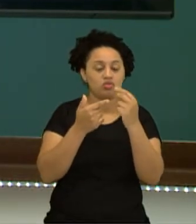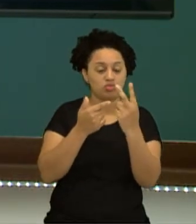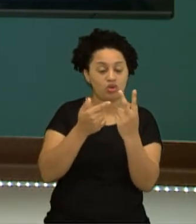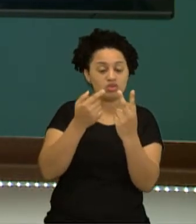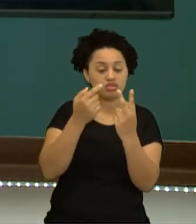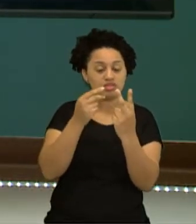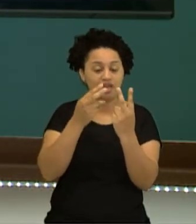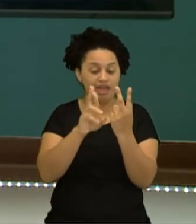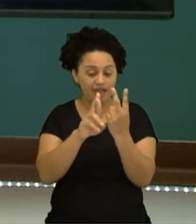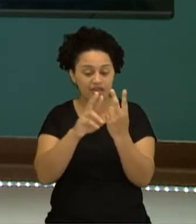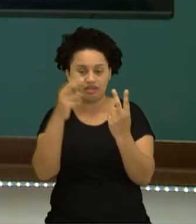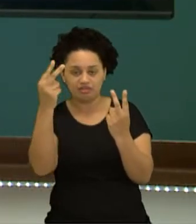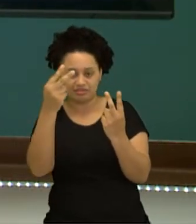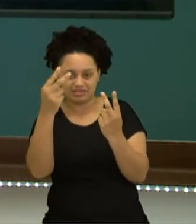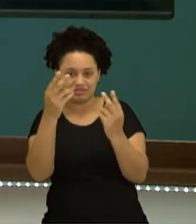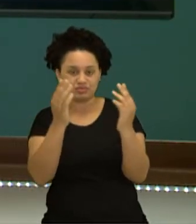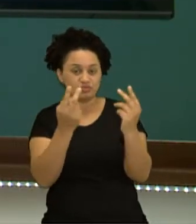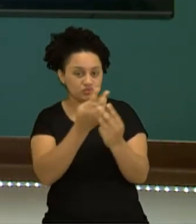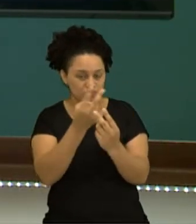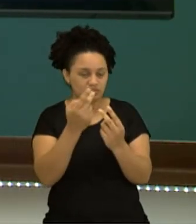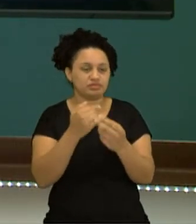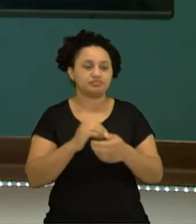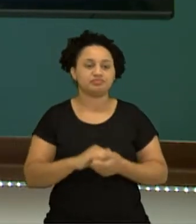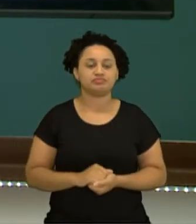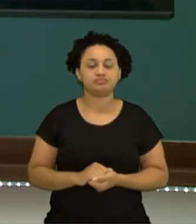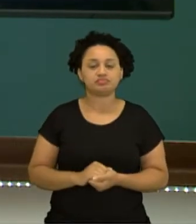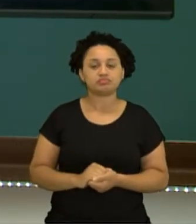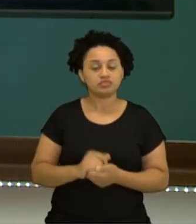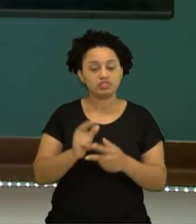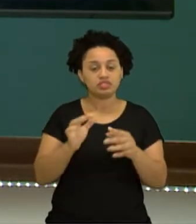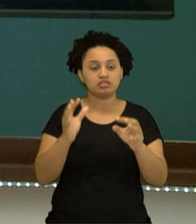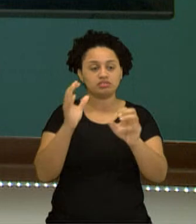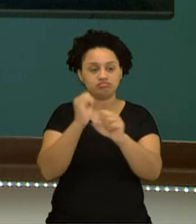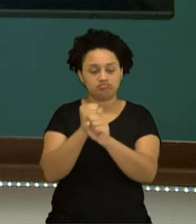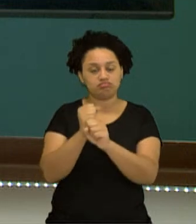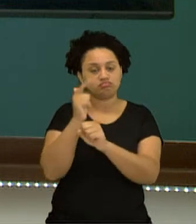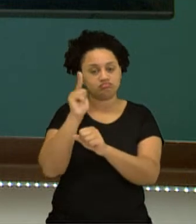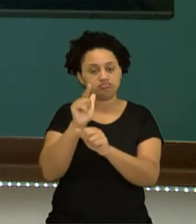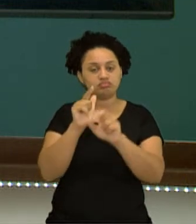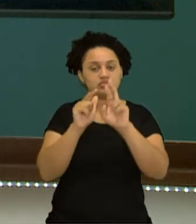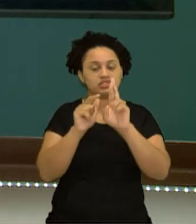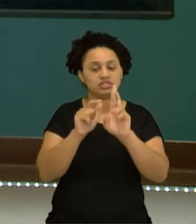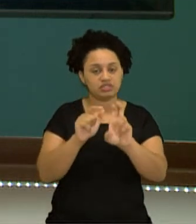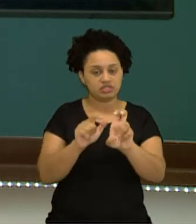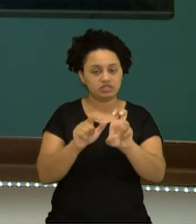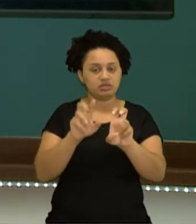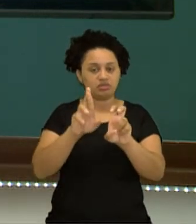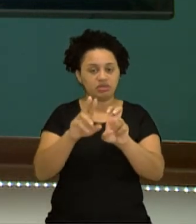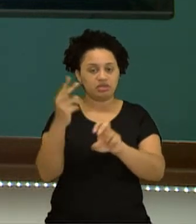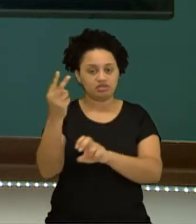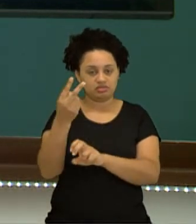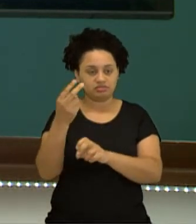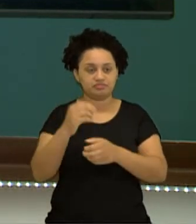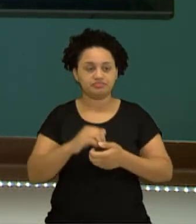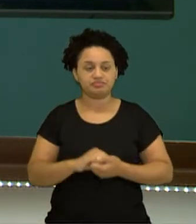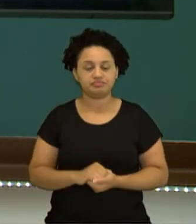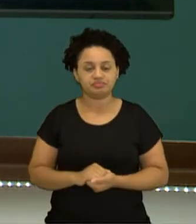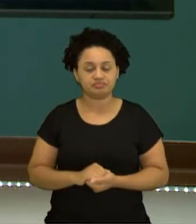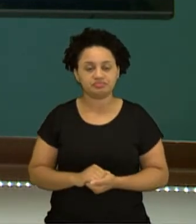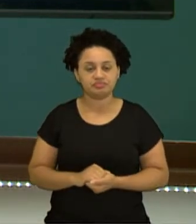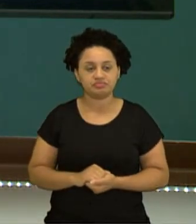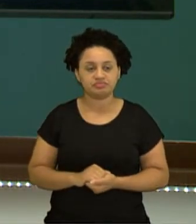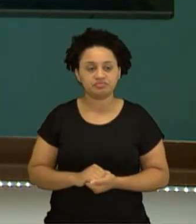estão ao quadrado. R ao quadrado mais 4r ao quadrado, 5r ao quadrado. D ao quadrado, que